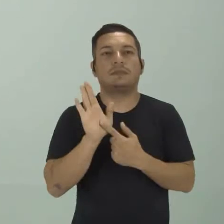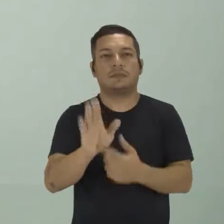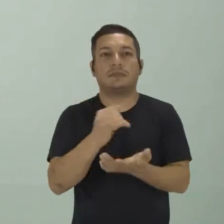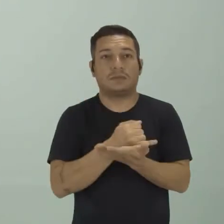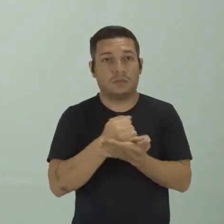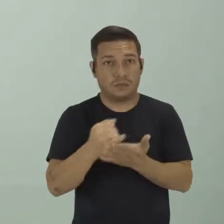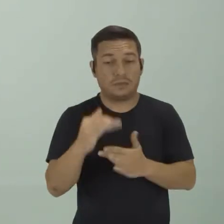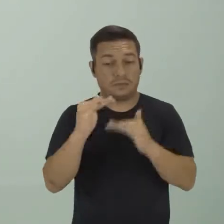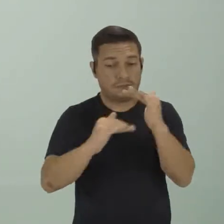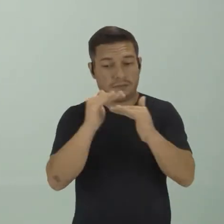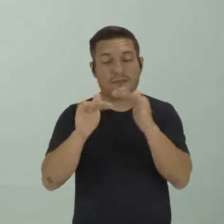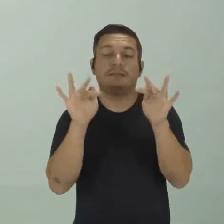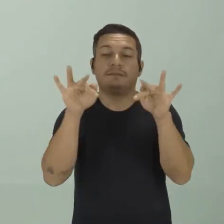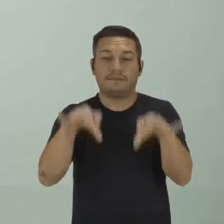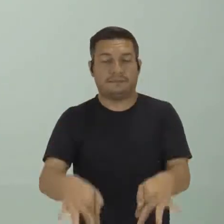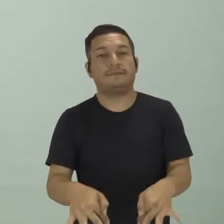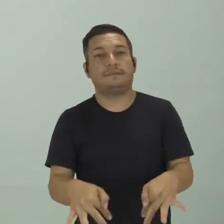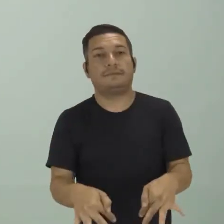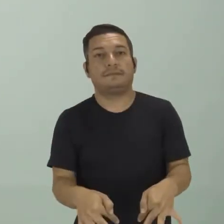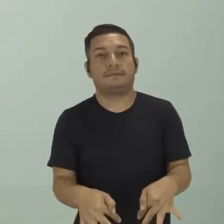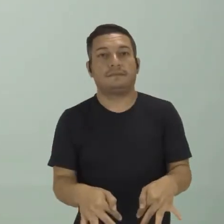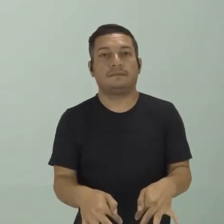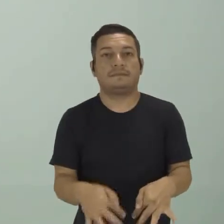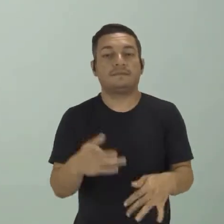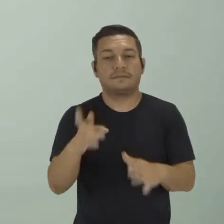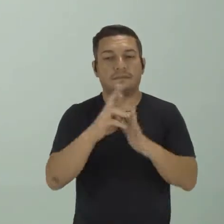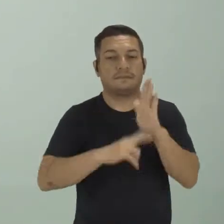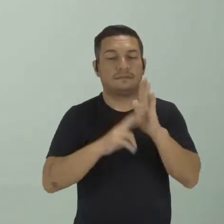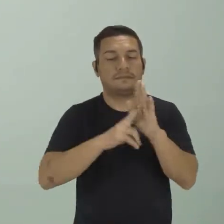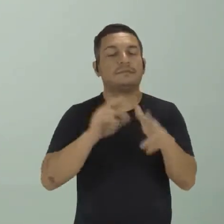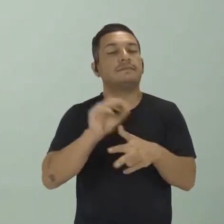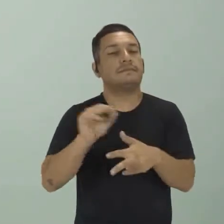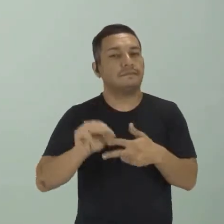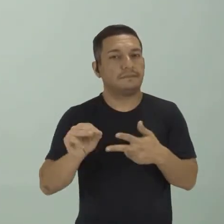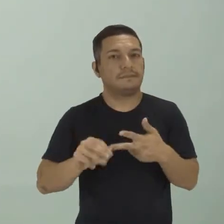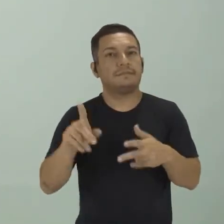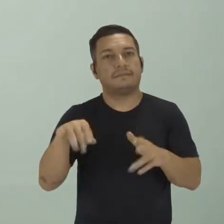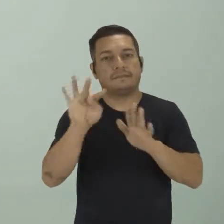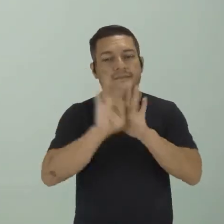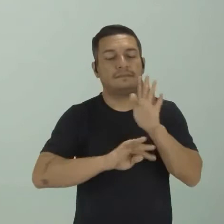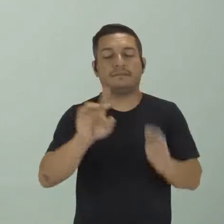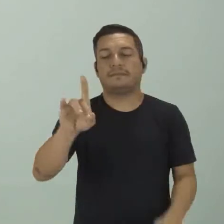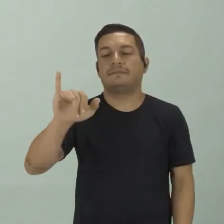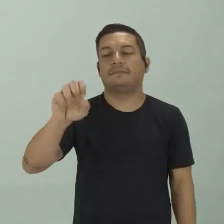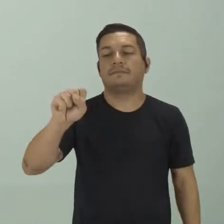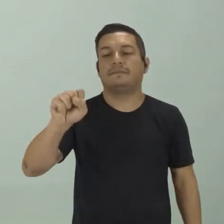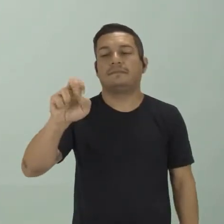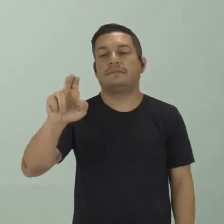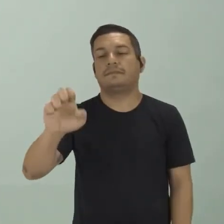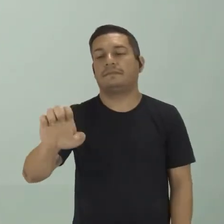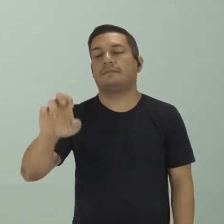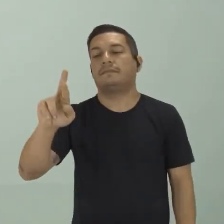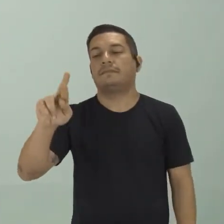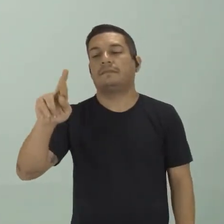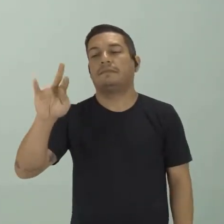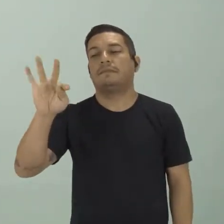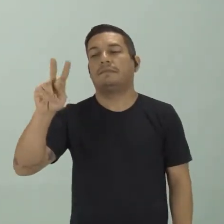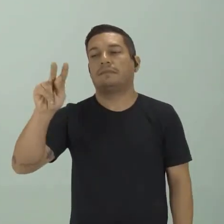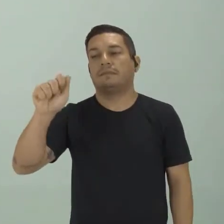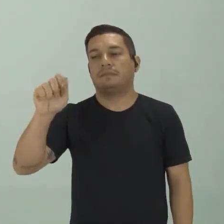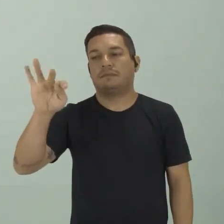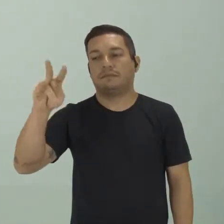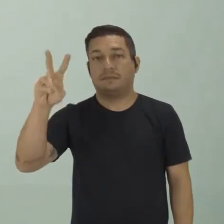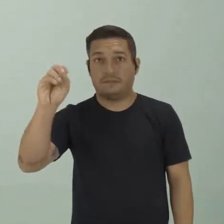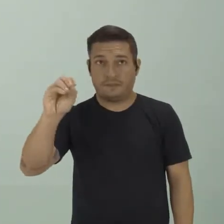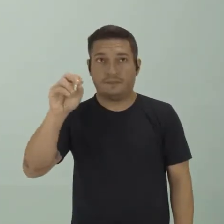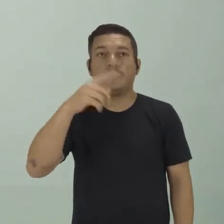introdução, desenvolvimento e conclusão. Então, a redação do Enem é um texto dissertativo argumentativo. Para